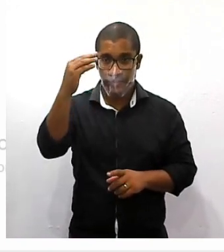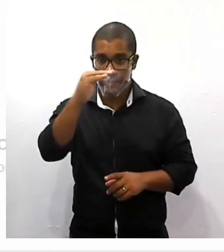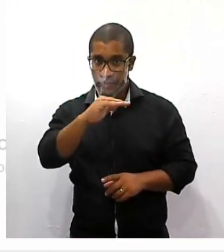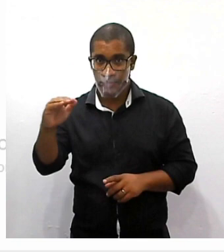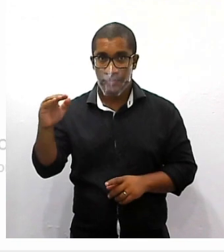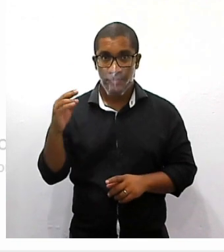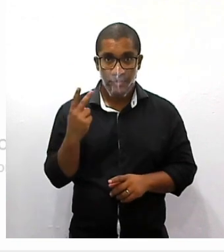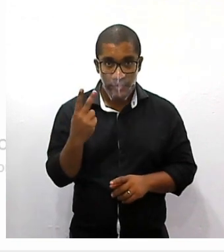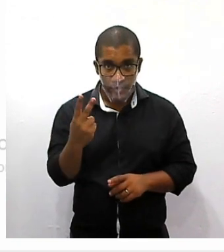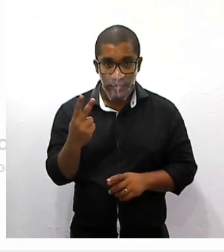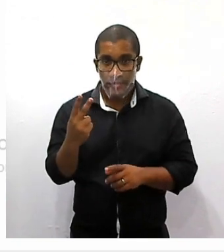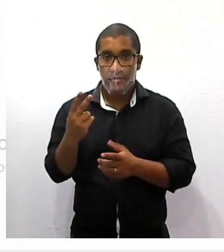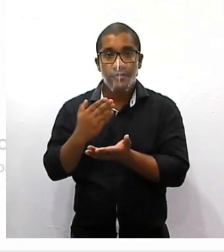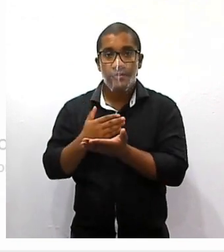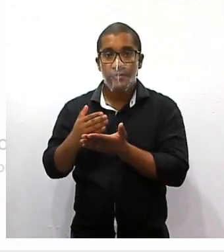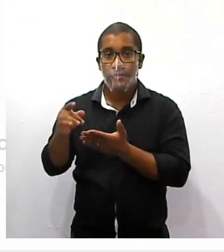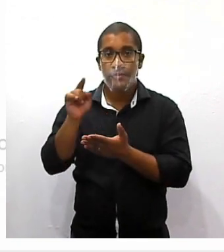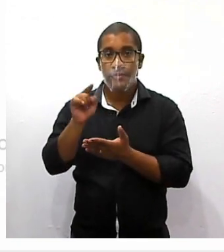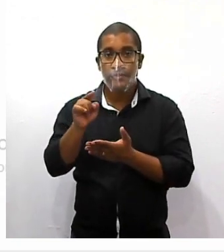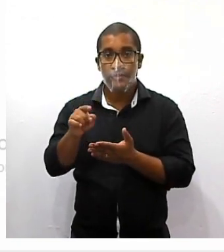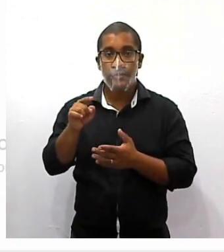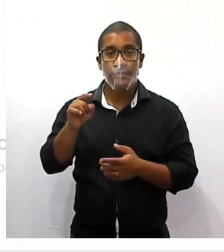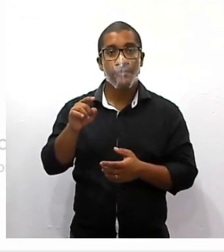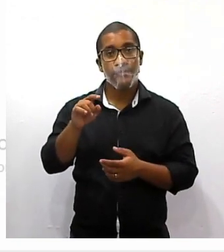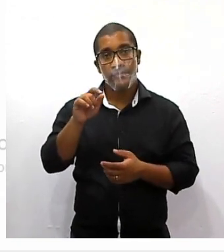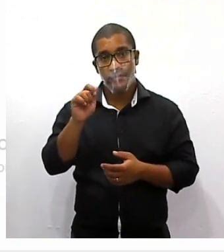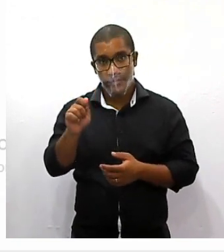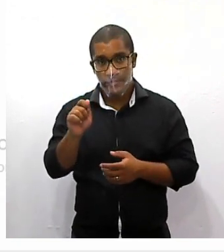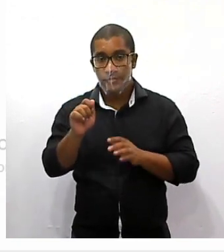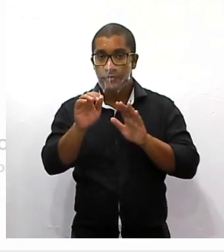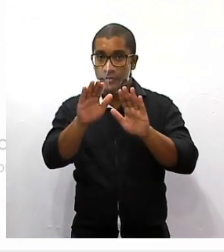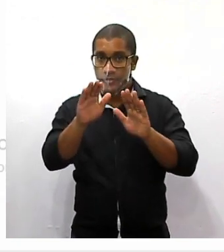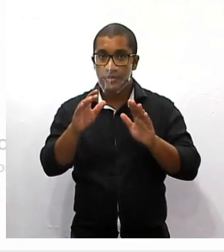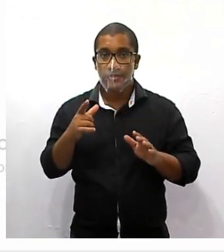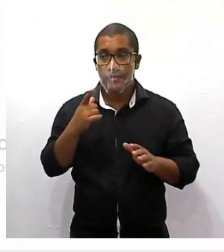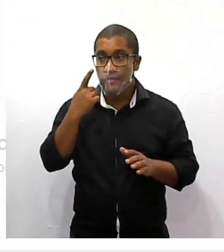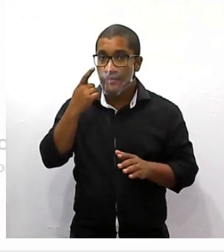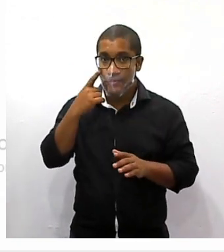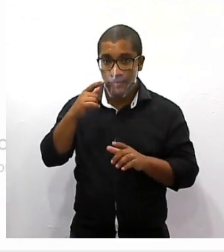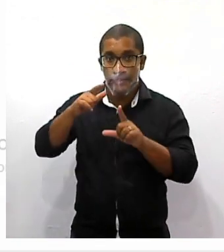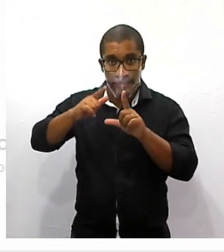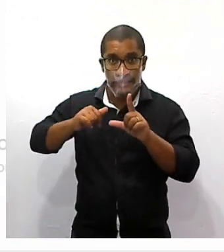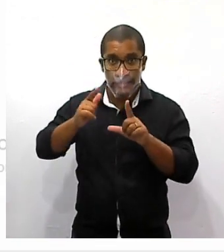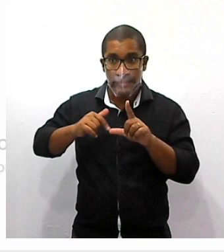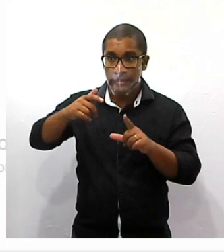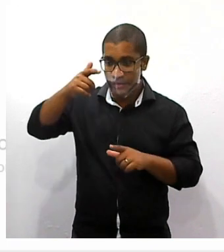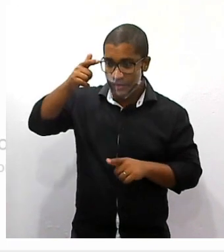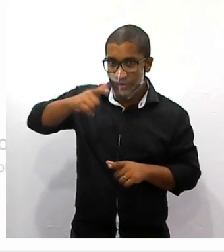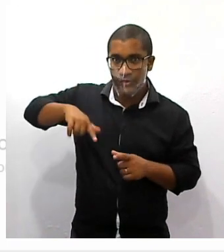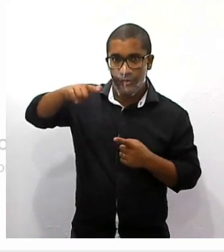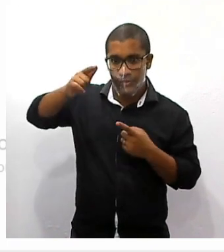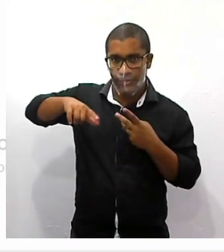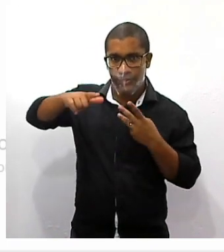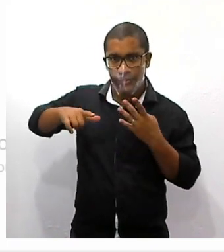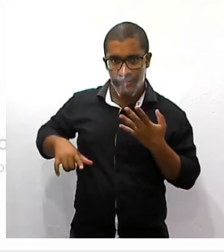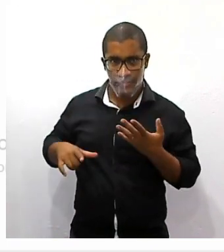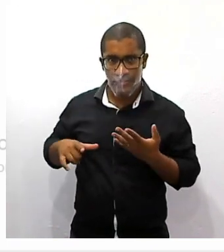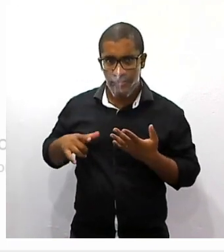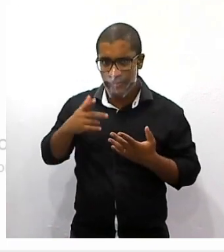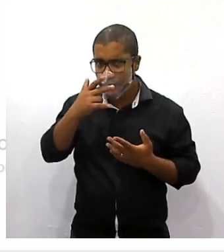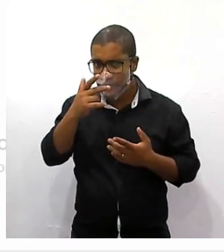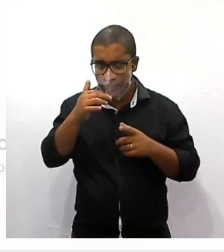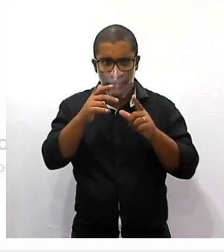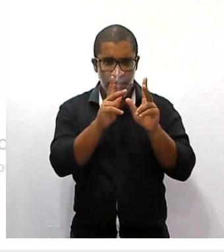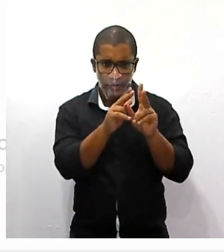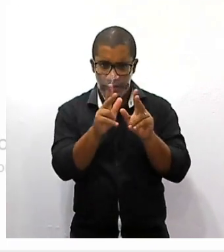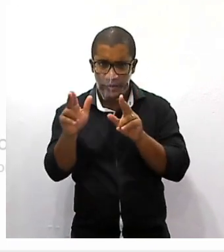está no ponto A. Agora, meu amigo, novamente perceba que não tem letras repetidas nas 3 parcelas. Betinho,